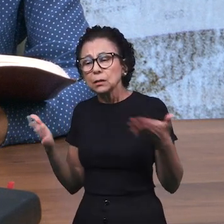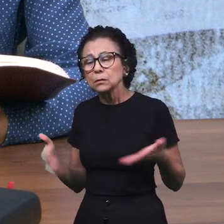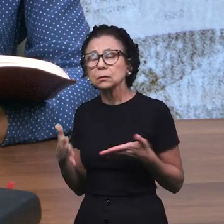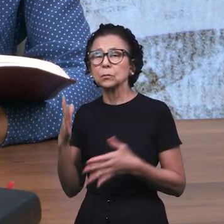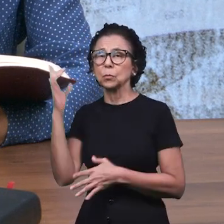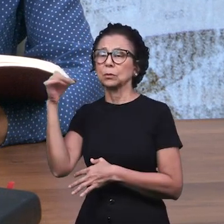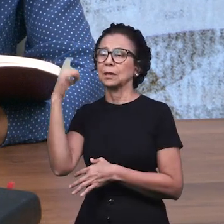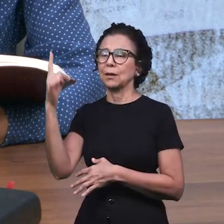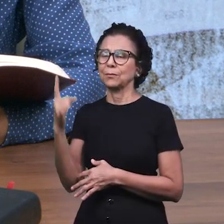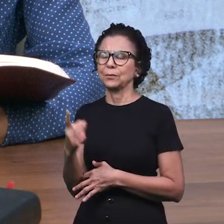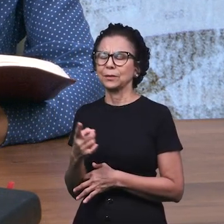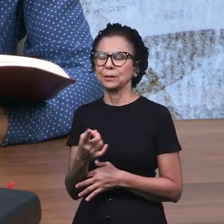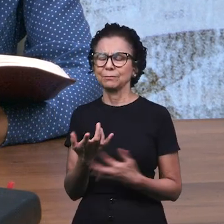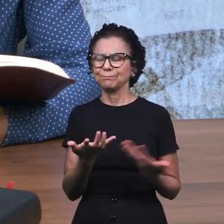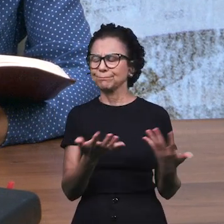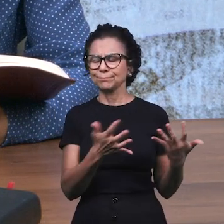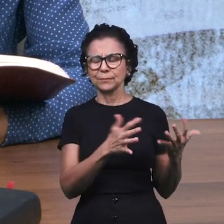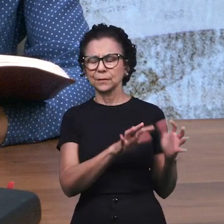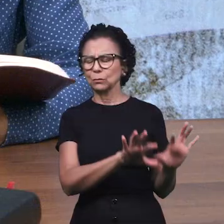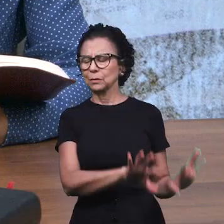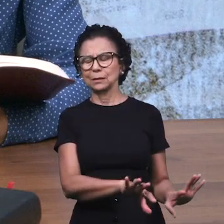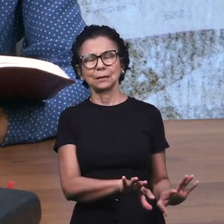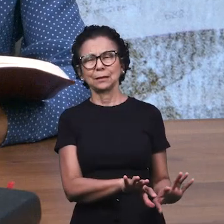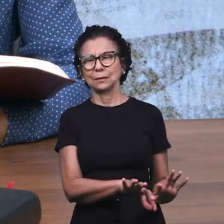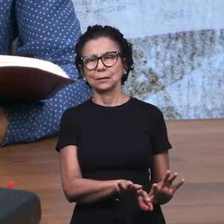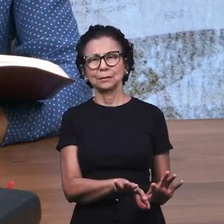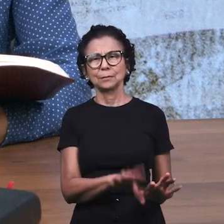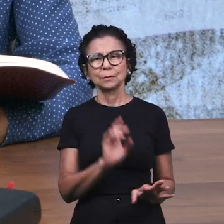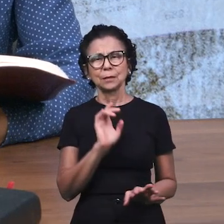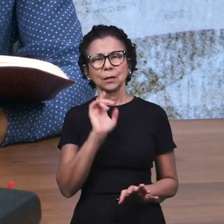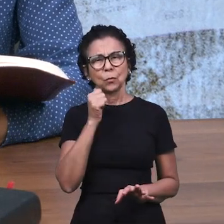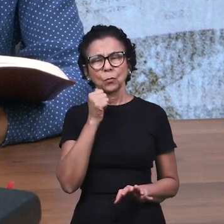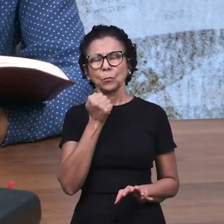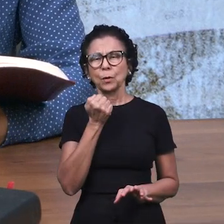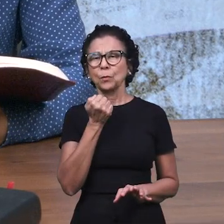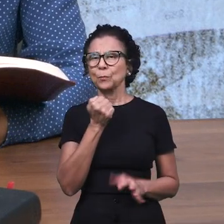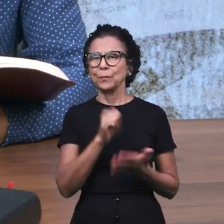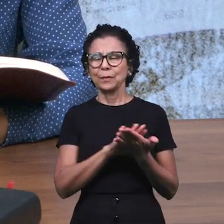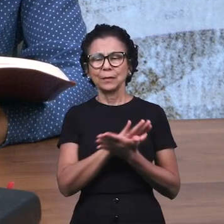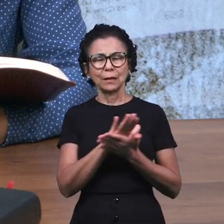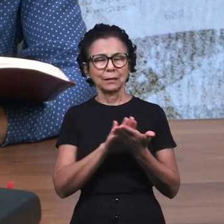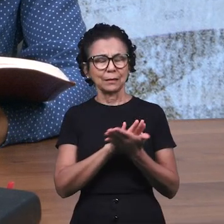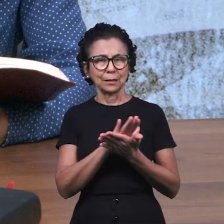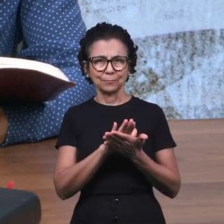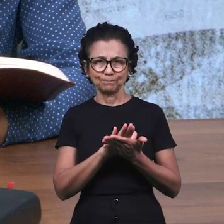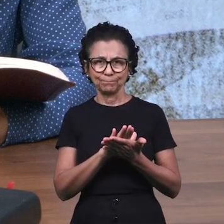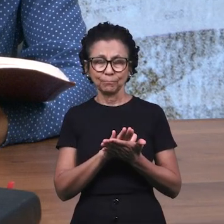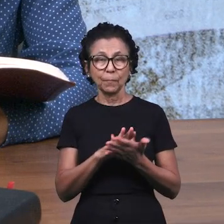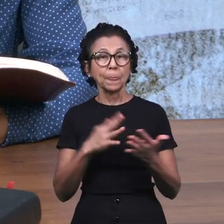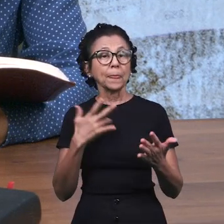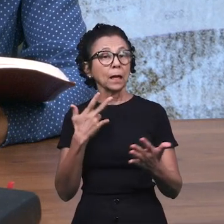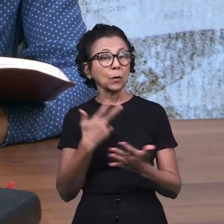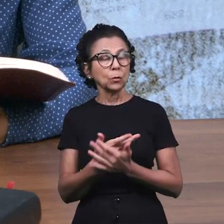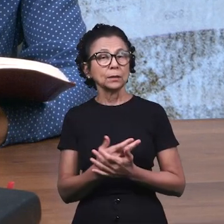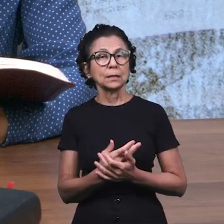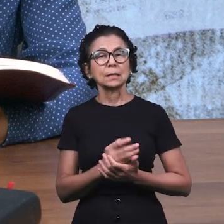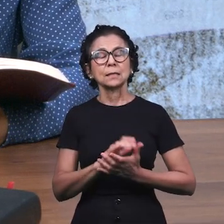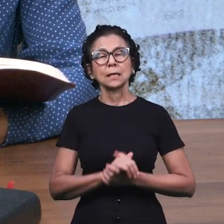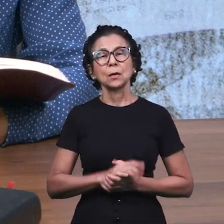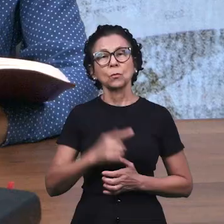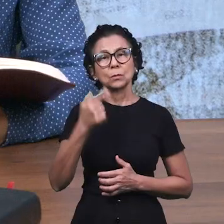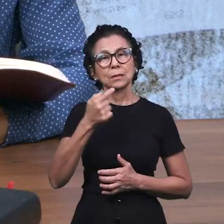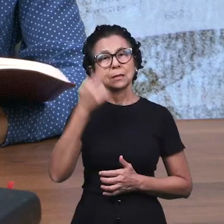Porém ele não quis e não comeu pão com eles. E sucedeu que ao 7º